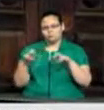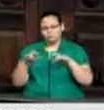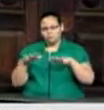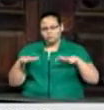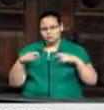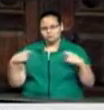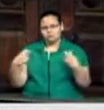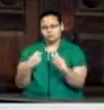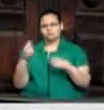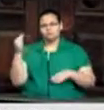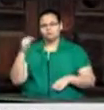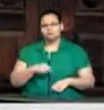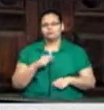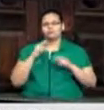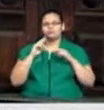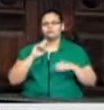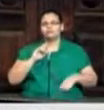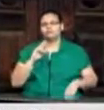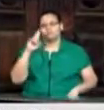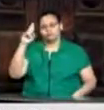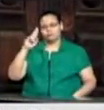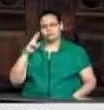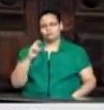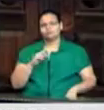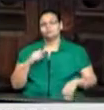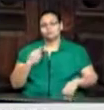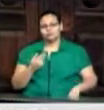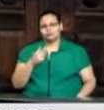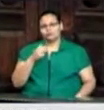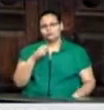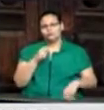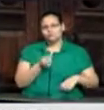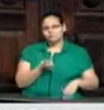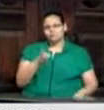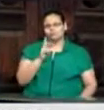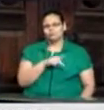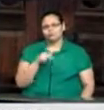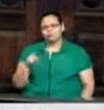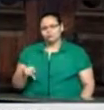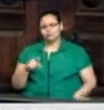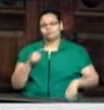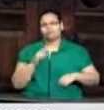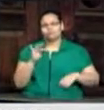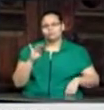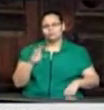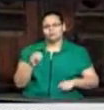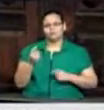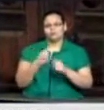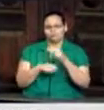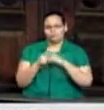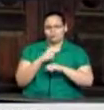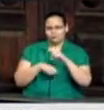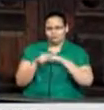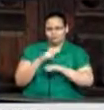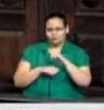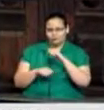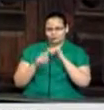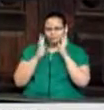responsáveis. Quantos docentes, discentes e técnicos administrativos foram ouvidos nesse